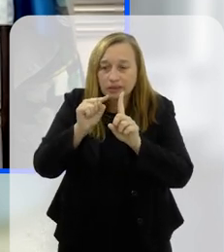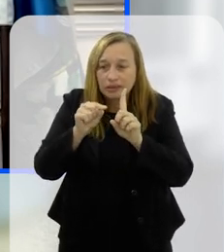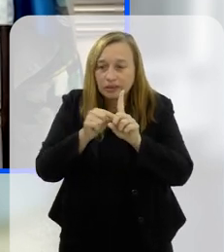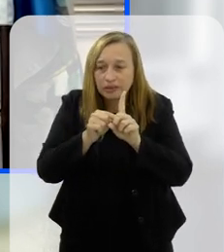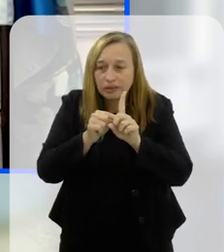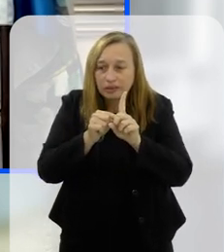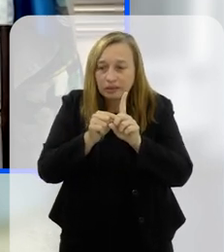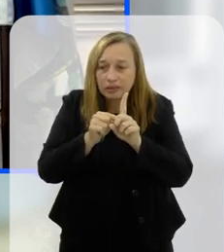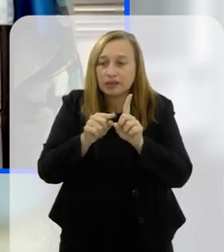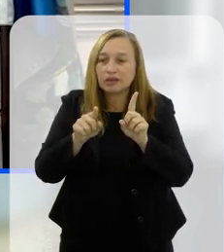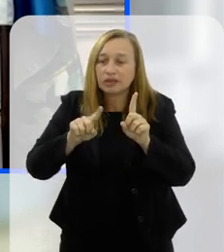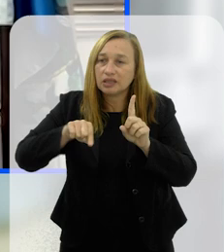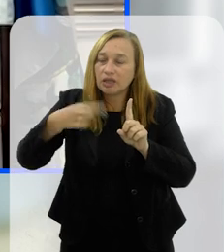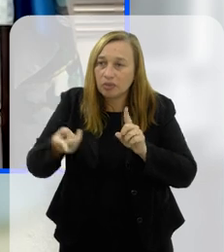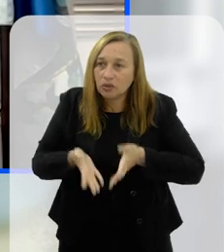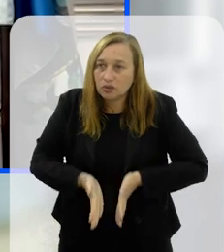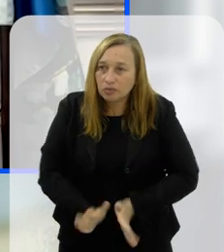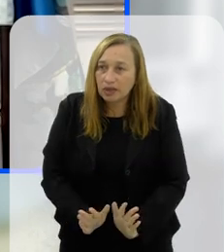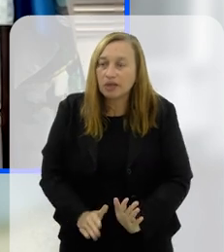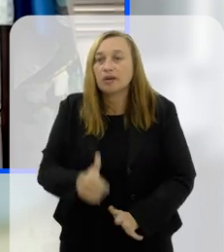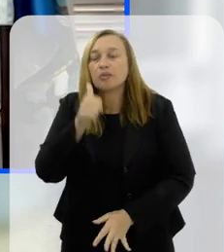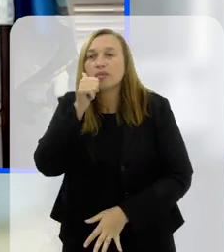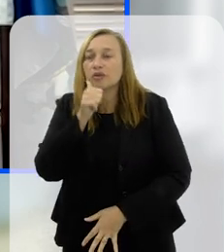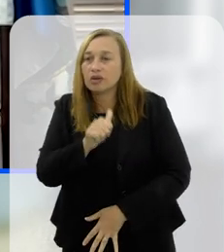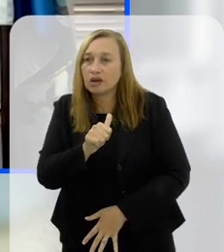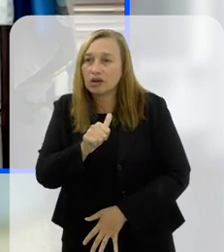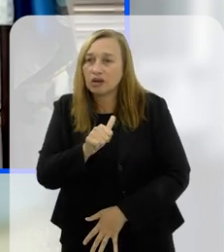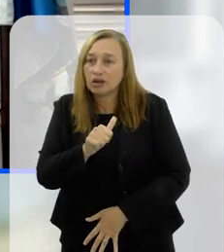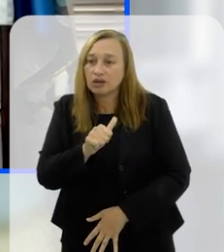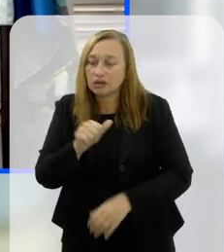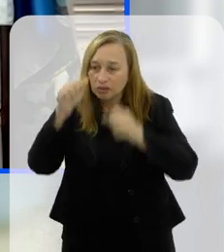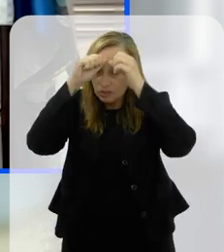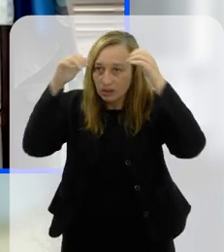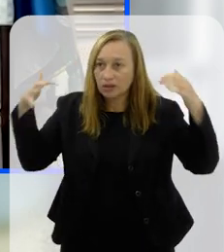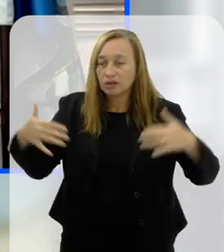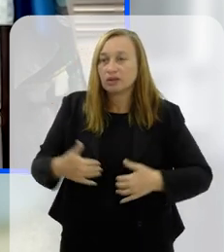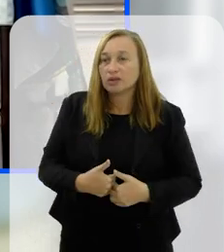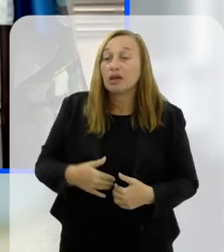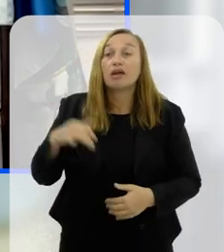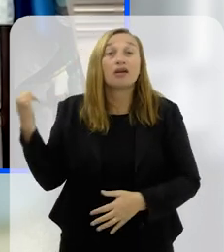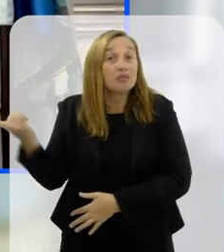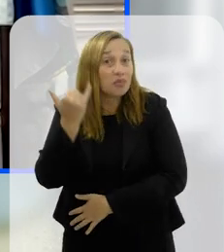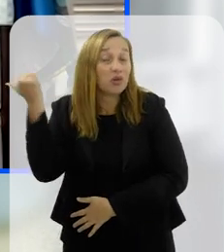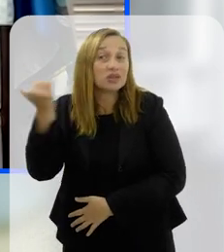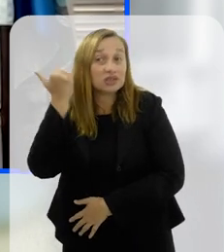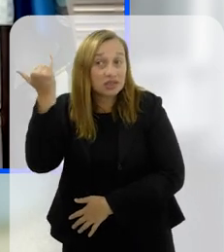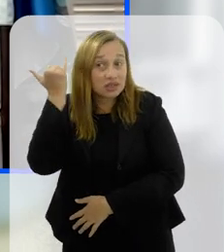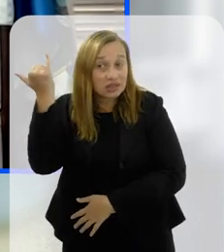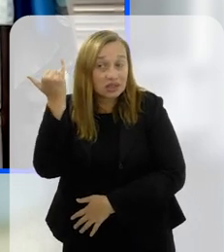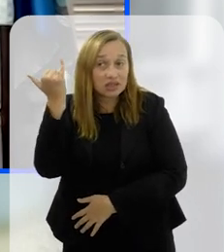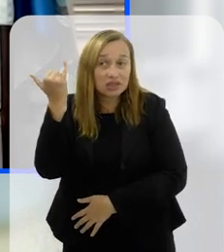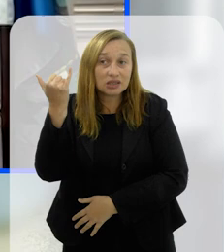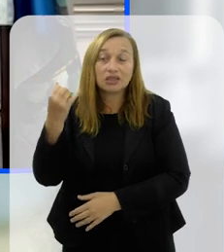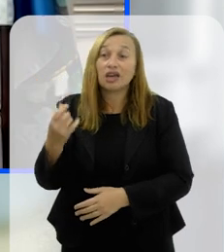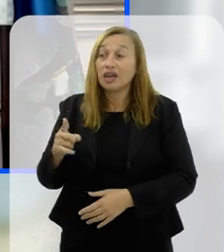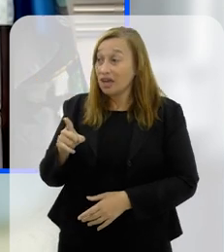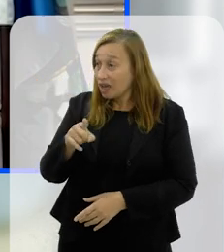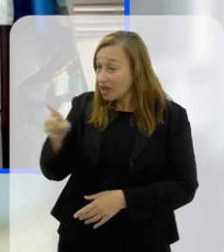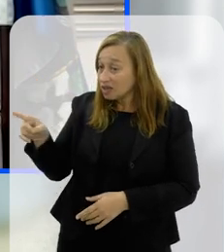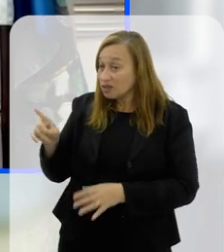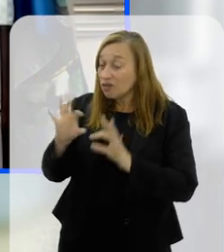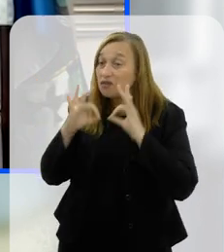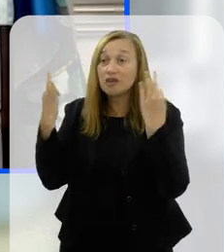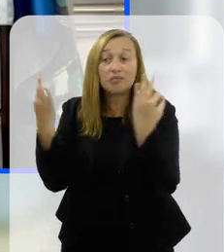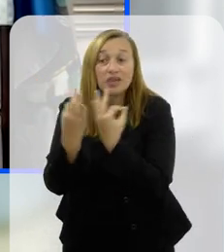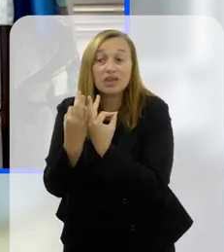e pós parto para mulheres com espectro autista que é importantíssimo que estão construindo